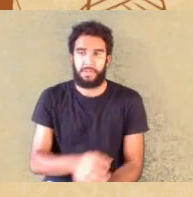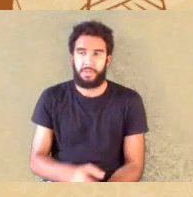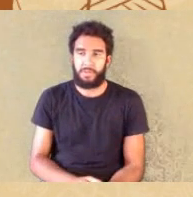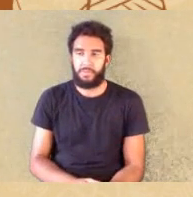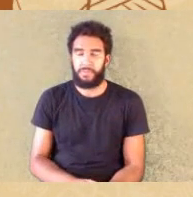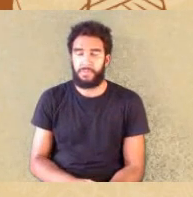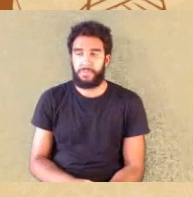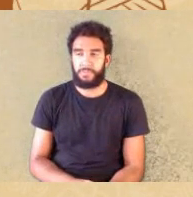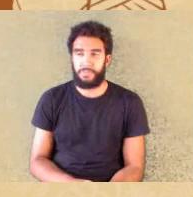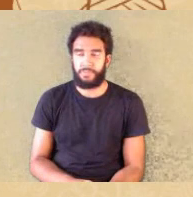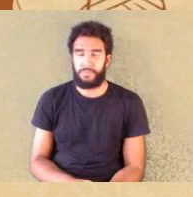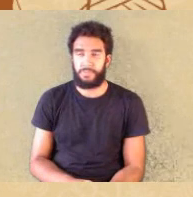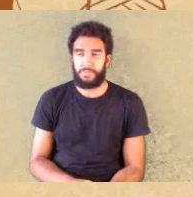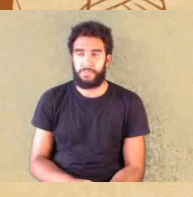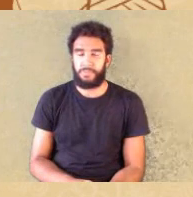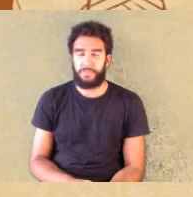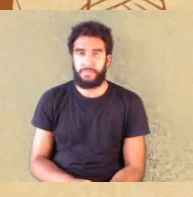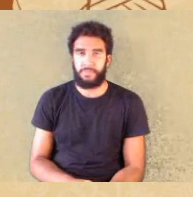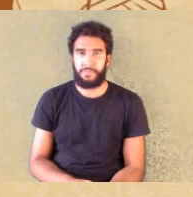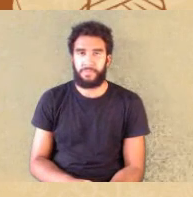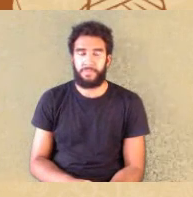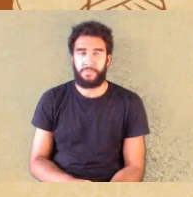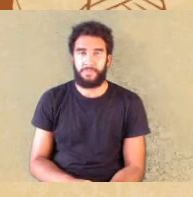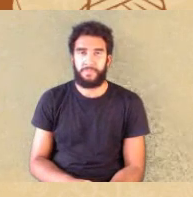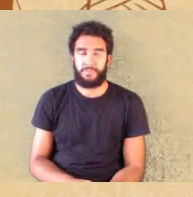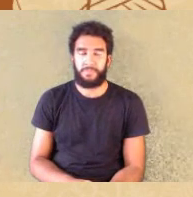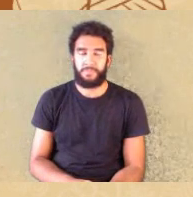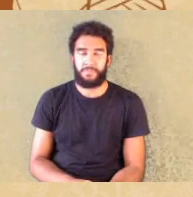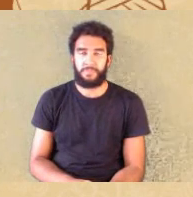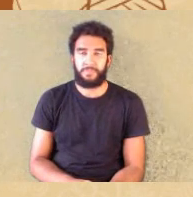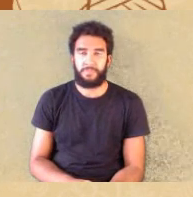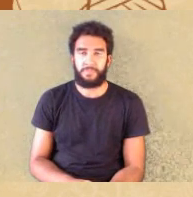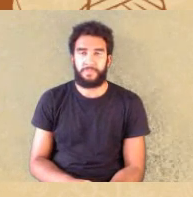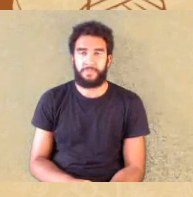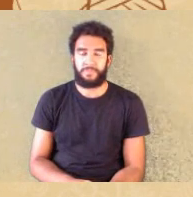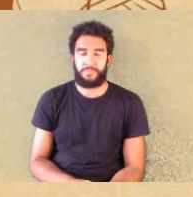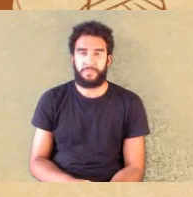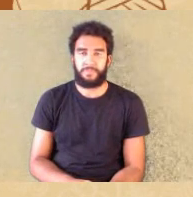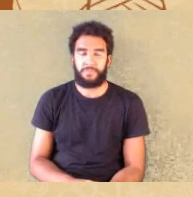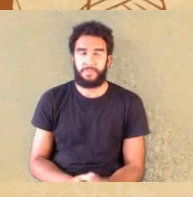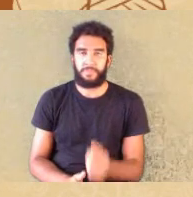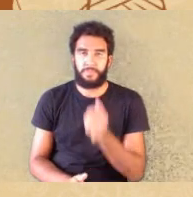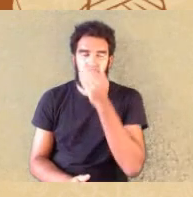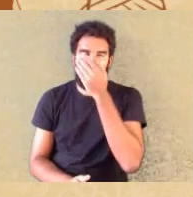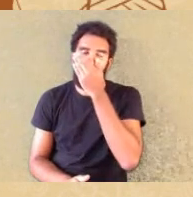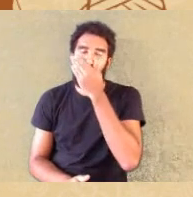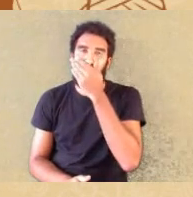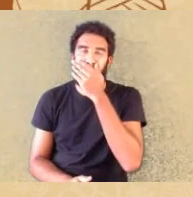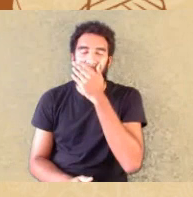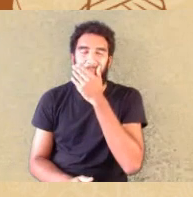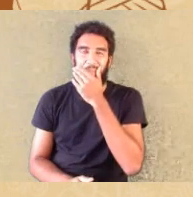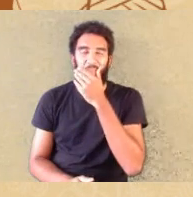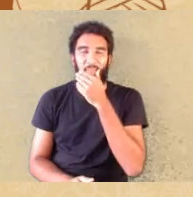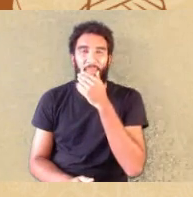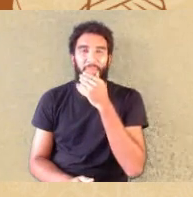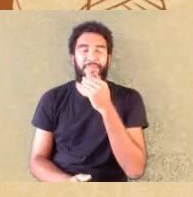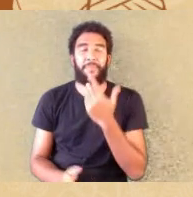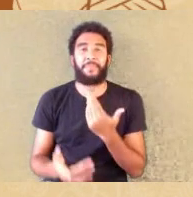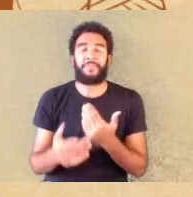A questão da estética, do estetos, do sensível, que não pode ser dissociada da questão de saúde, né?